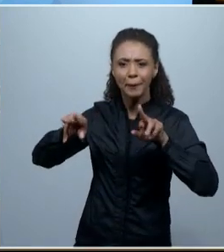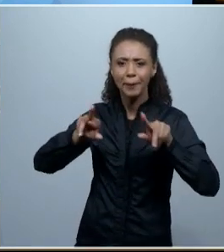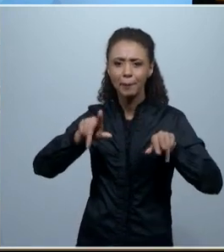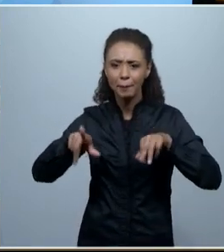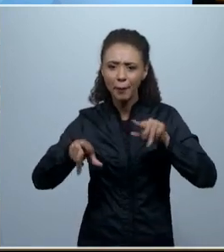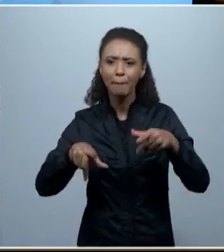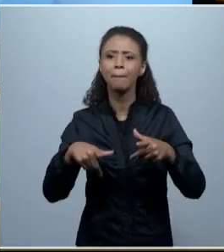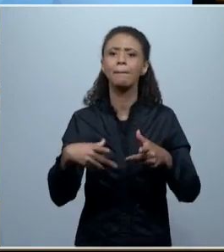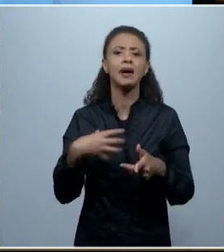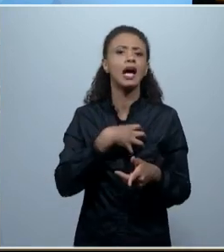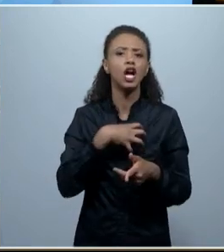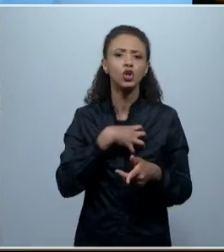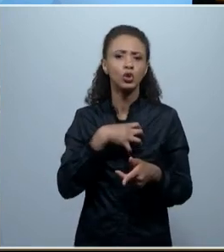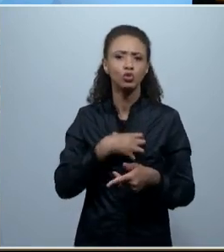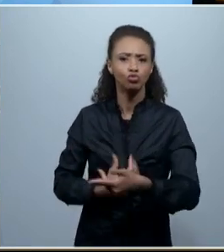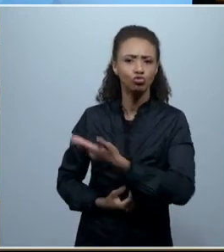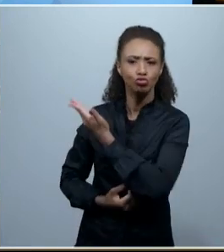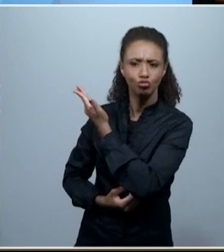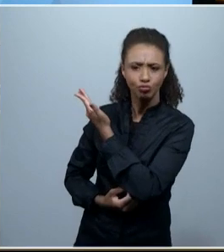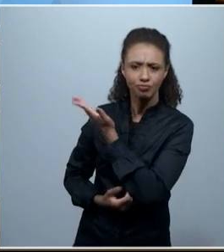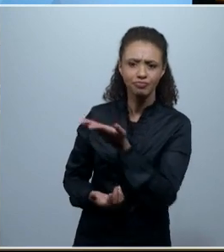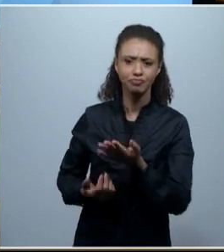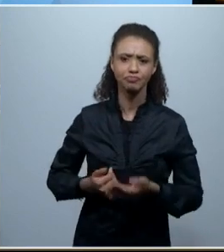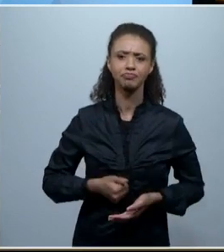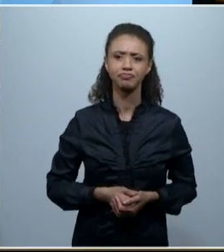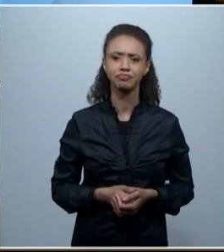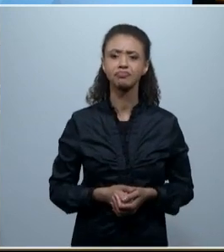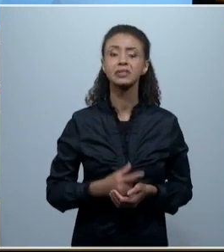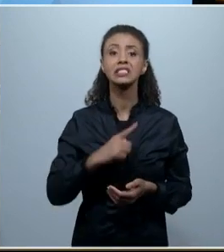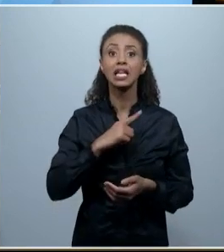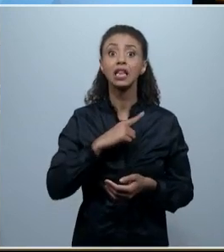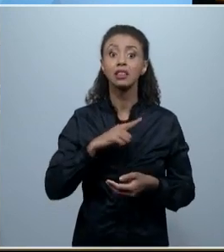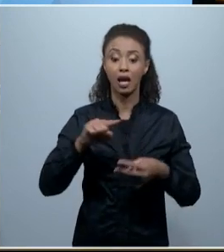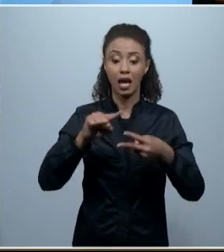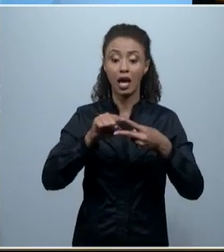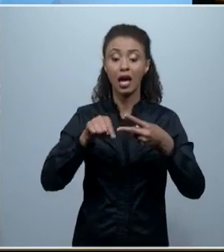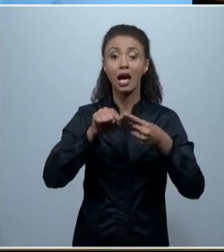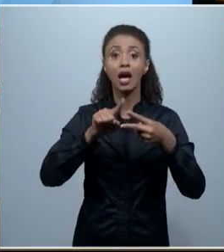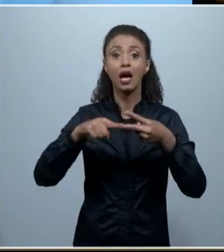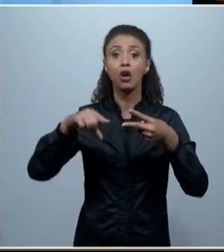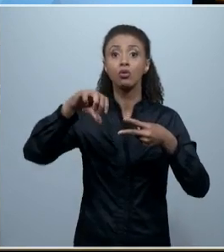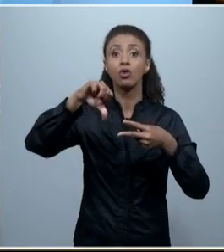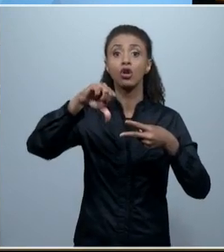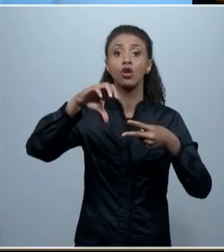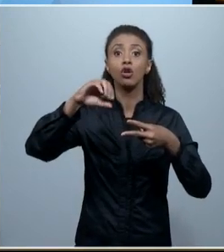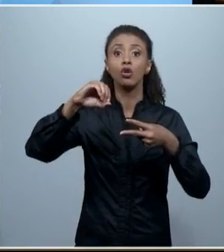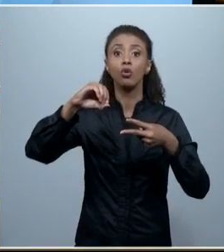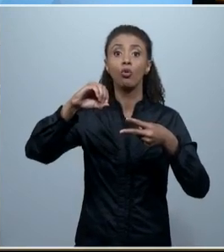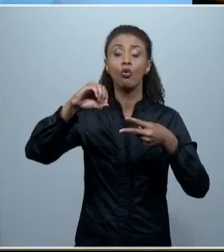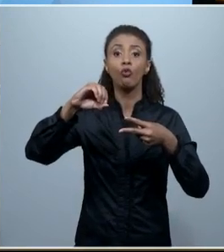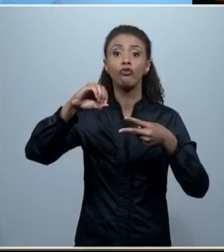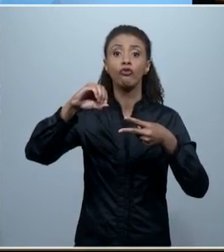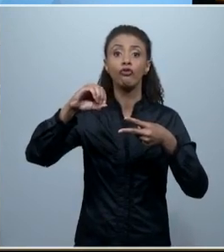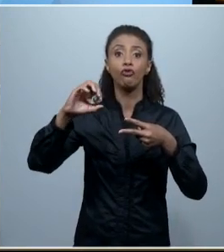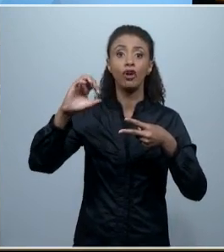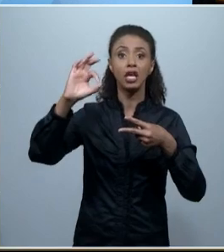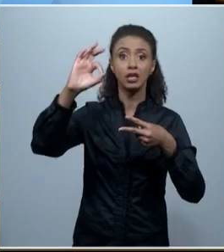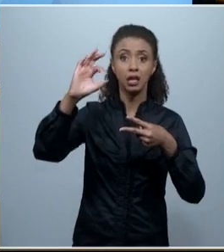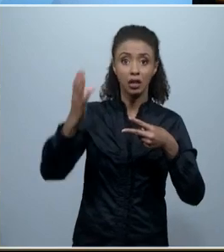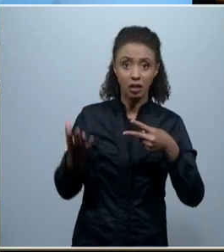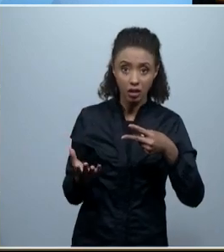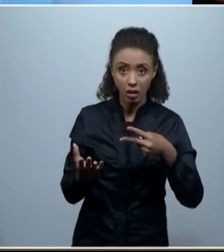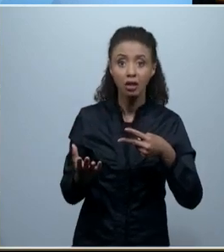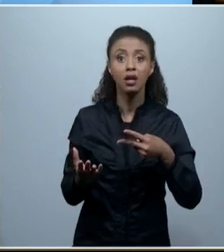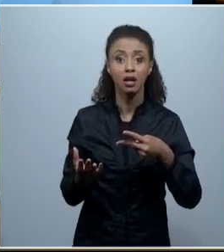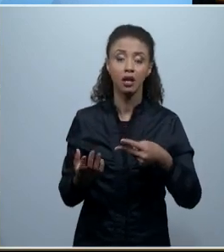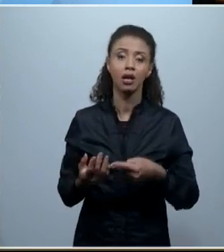que possuem triângulo ituano obtuso é maior do que 90 graus e triângulo saco tangos que são os que os que restaram é que não estão